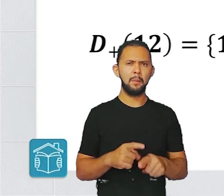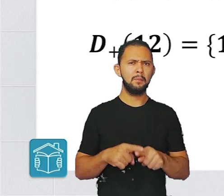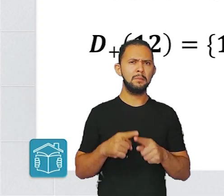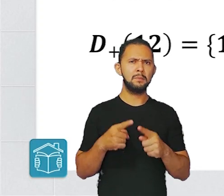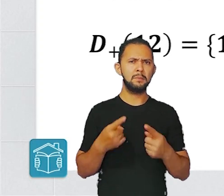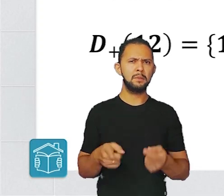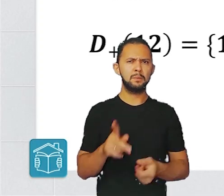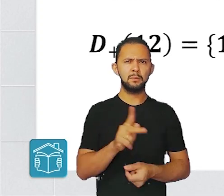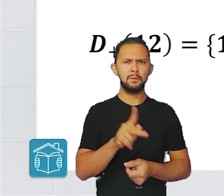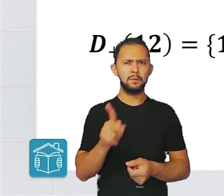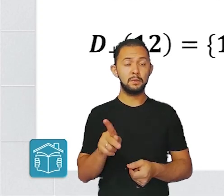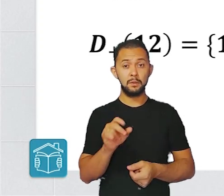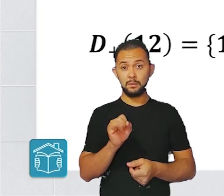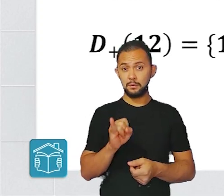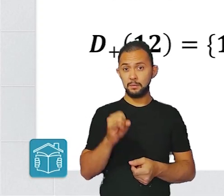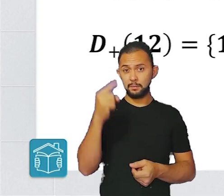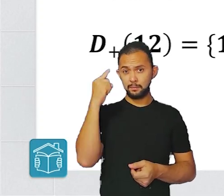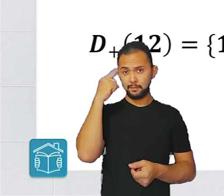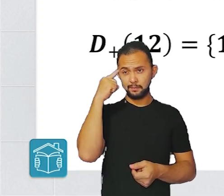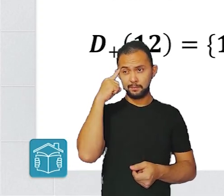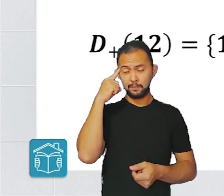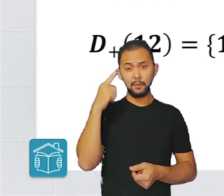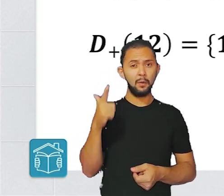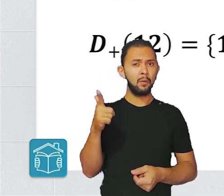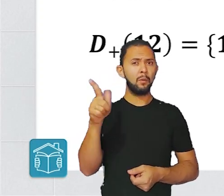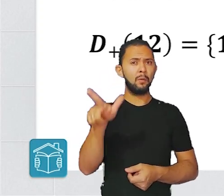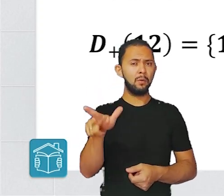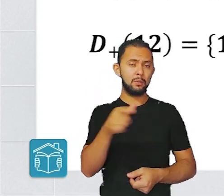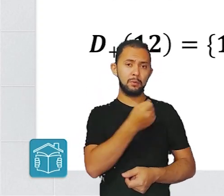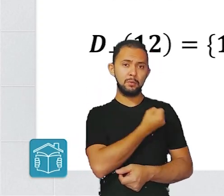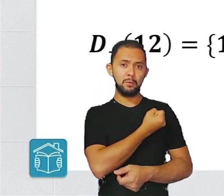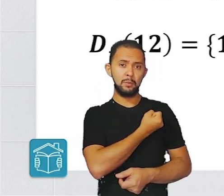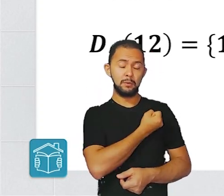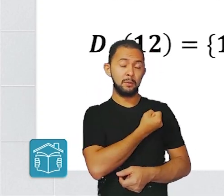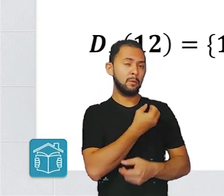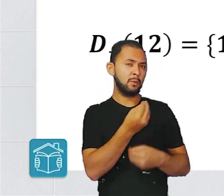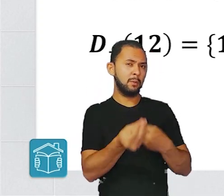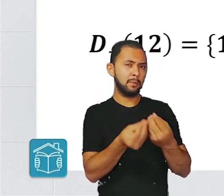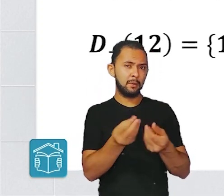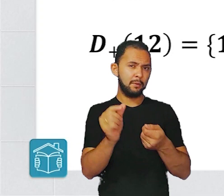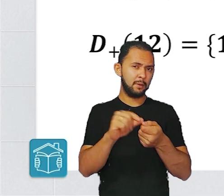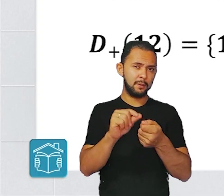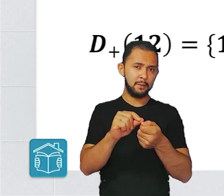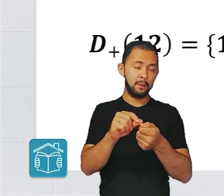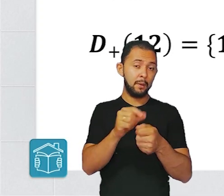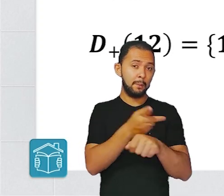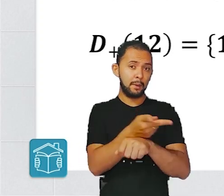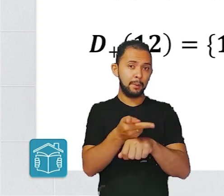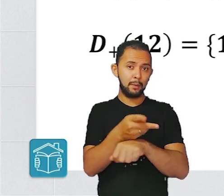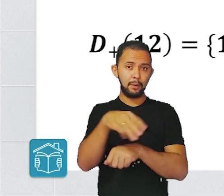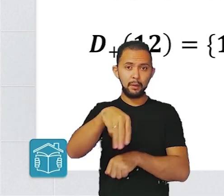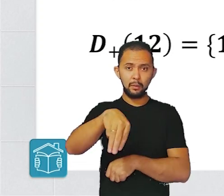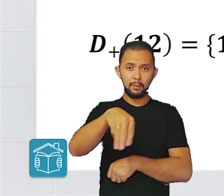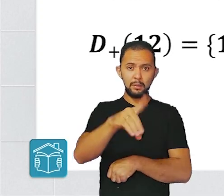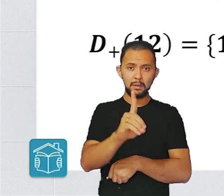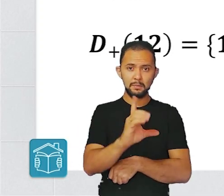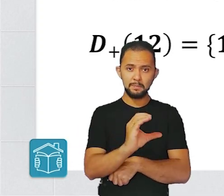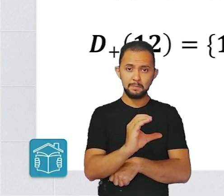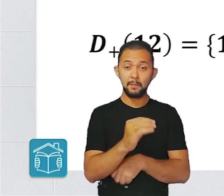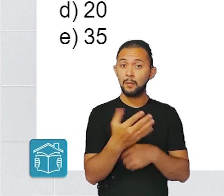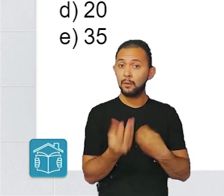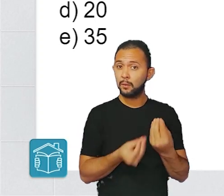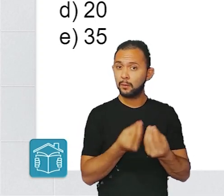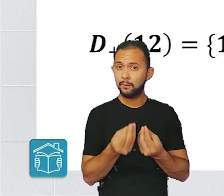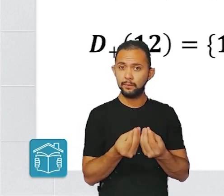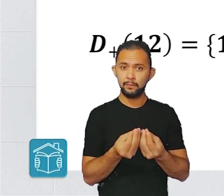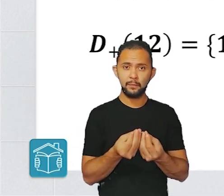professor, e se eu tivesse outros números aí? Como é que a gente faria para calcular o MDC? Sempre eu tenho que verificar. Sempre eu